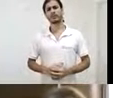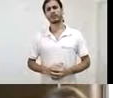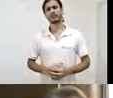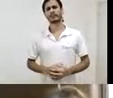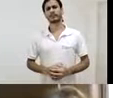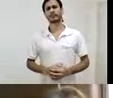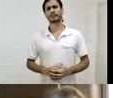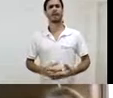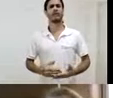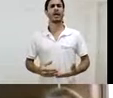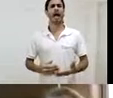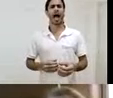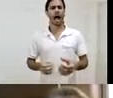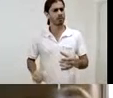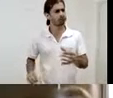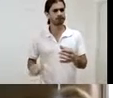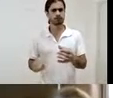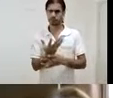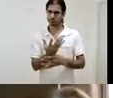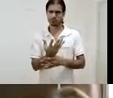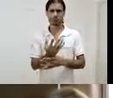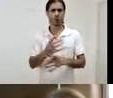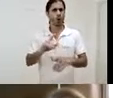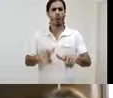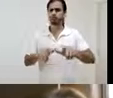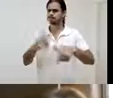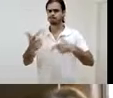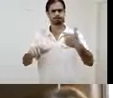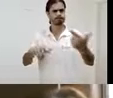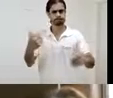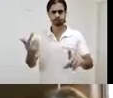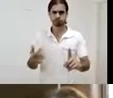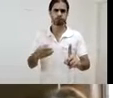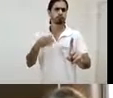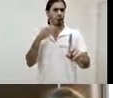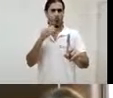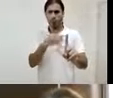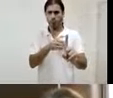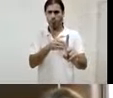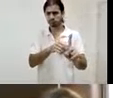ocorria com outros objetos de pesquisa, com os animais, como